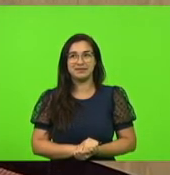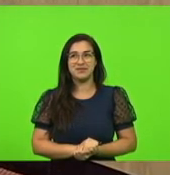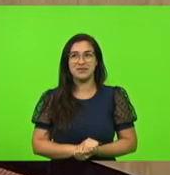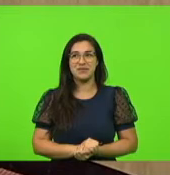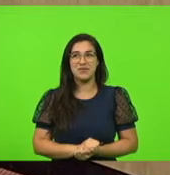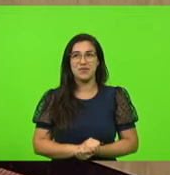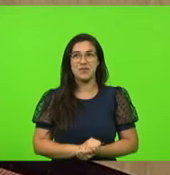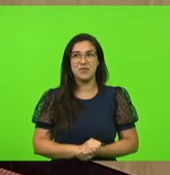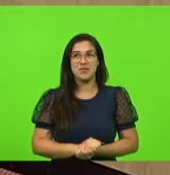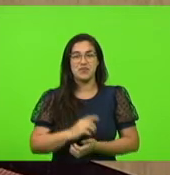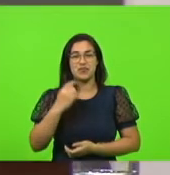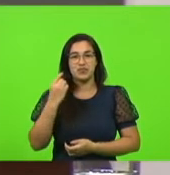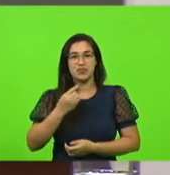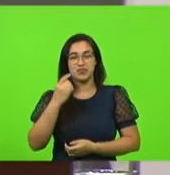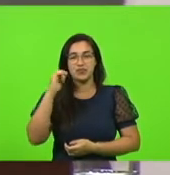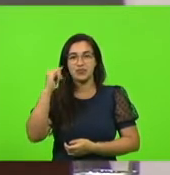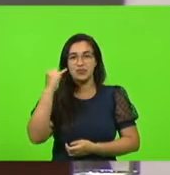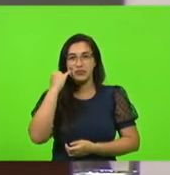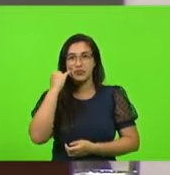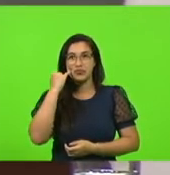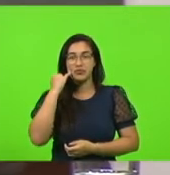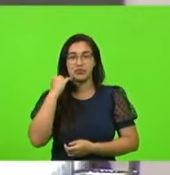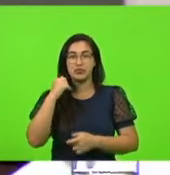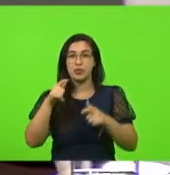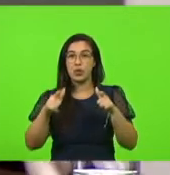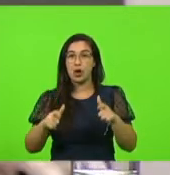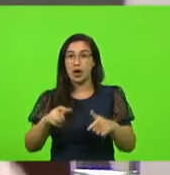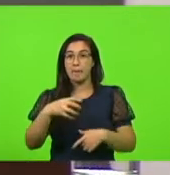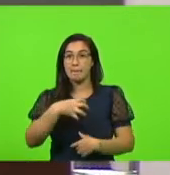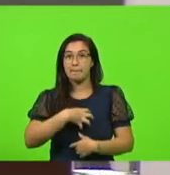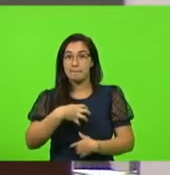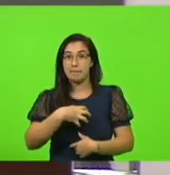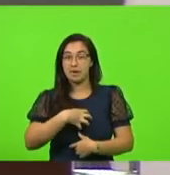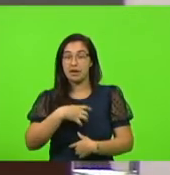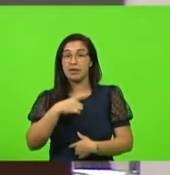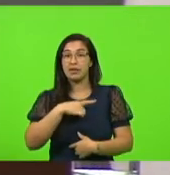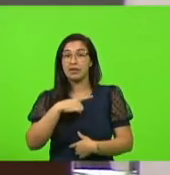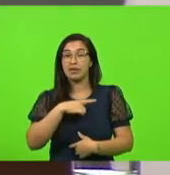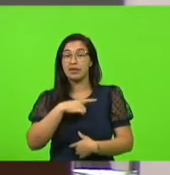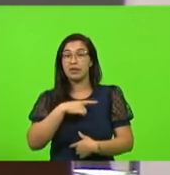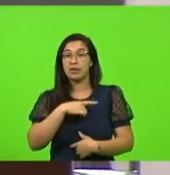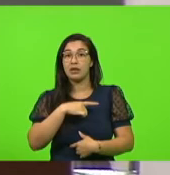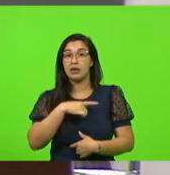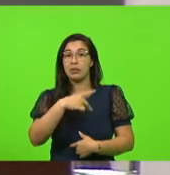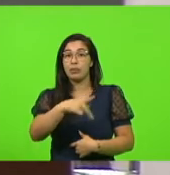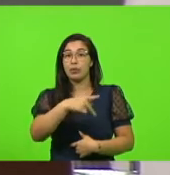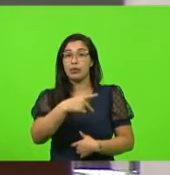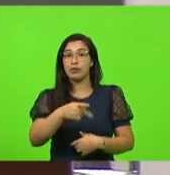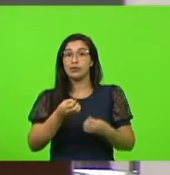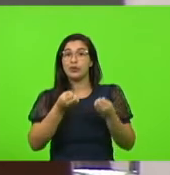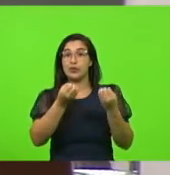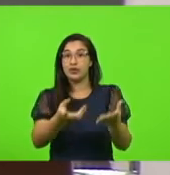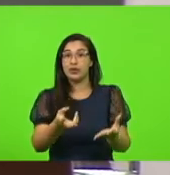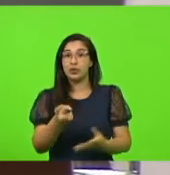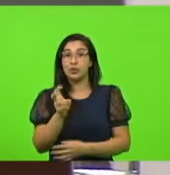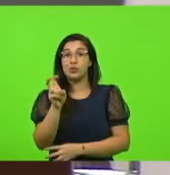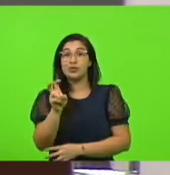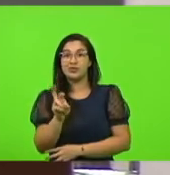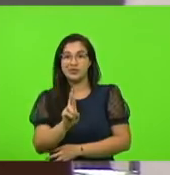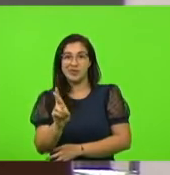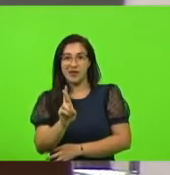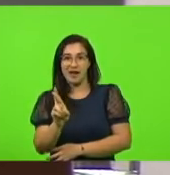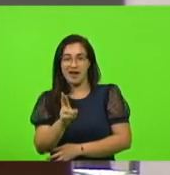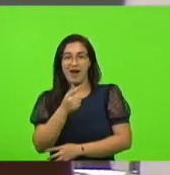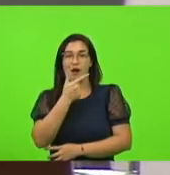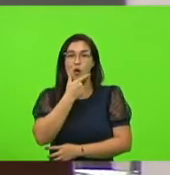Deputado Jessé. Na Bahia, tem professor dando pontos e R$5 para que meninos beijem